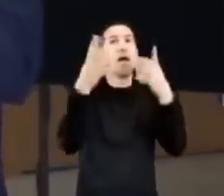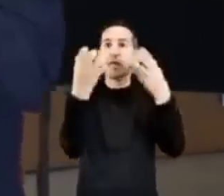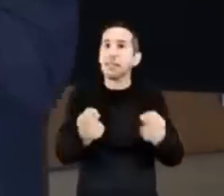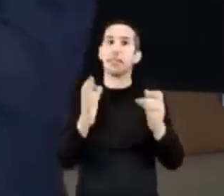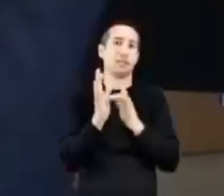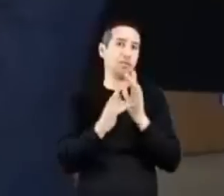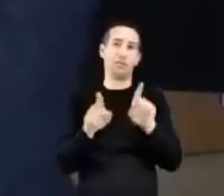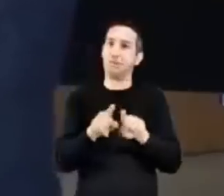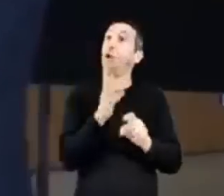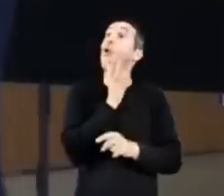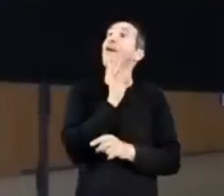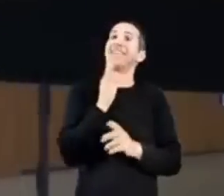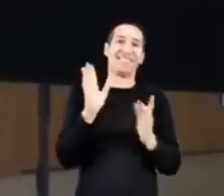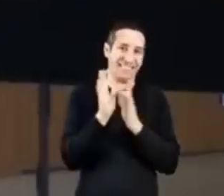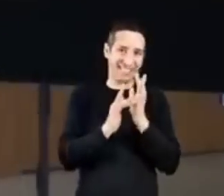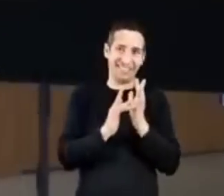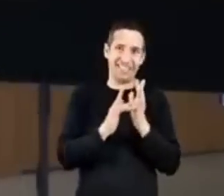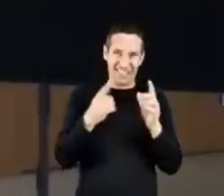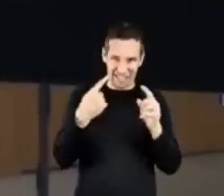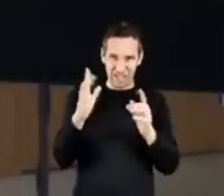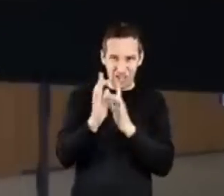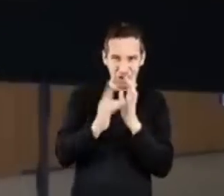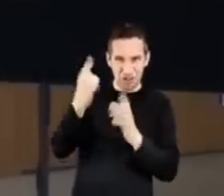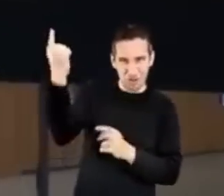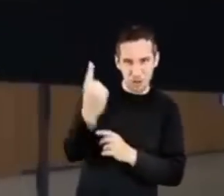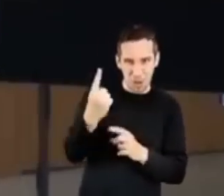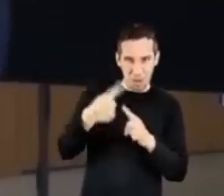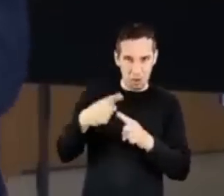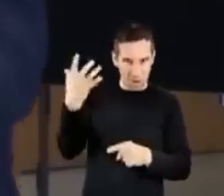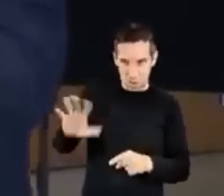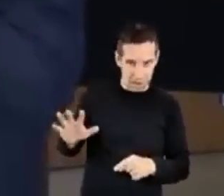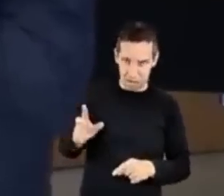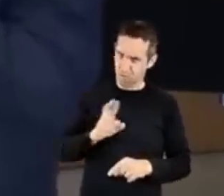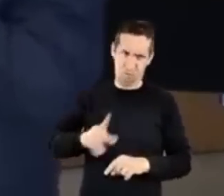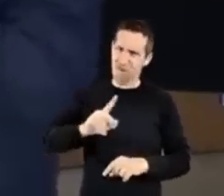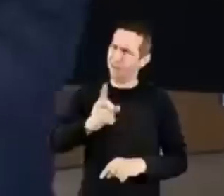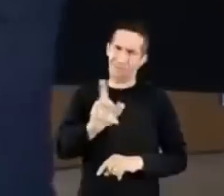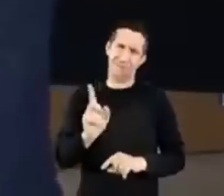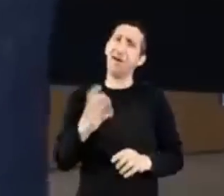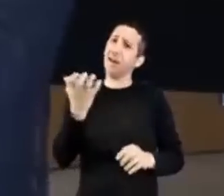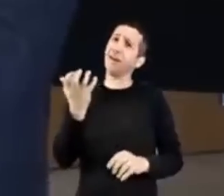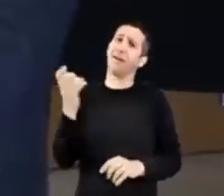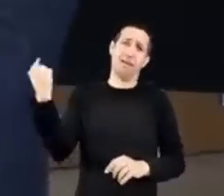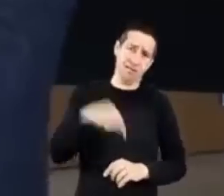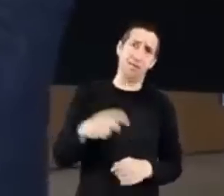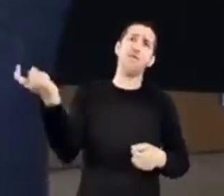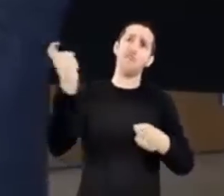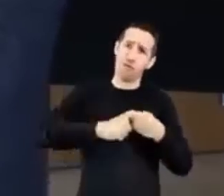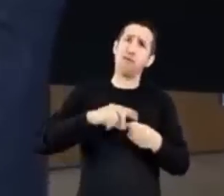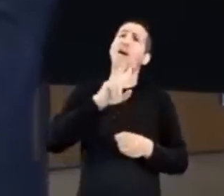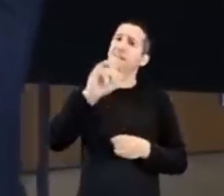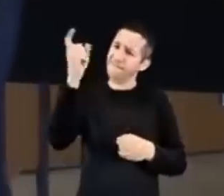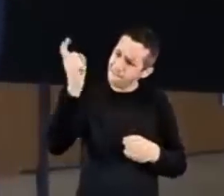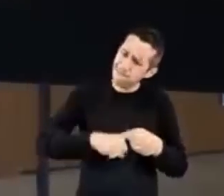Jesus não veio ainda né porque não ainda não porque não quer não quis voltar ele quer voltar ele vai voltar